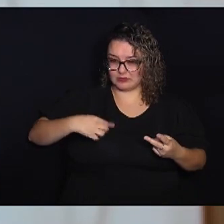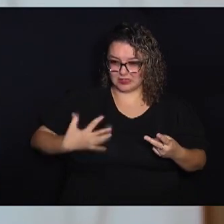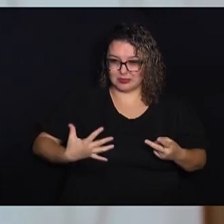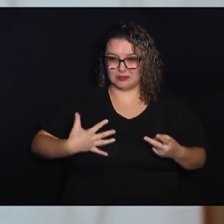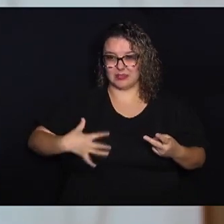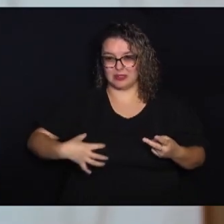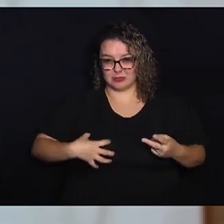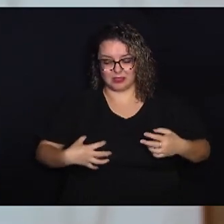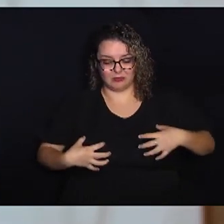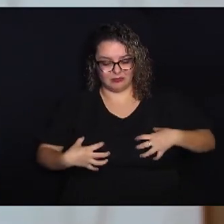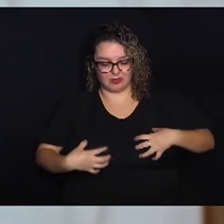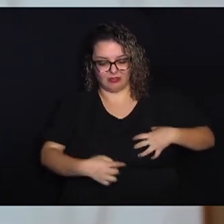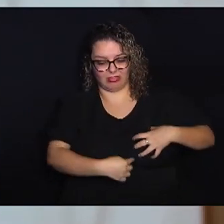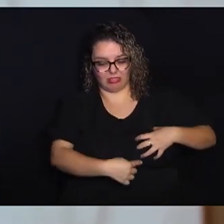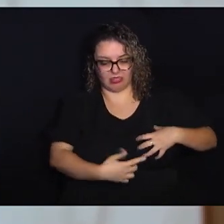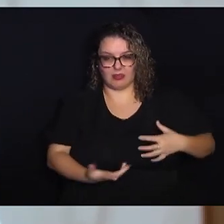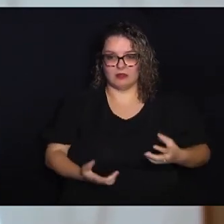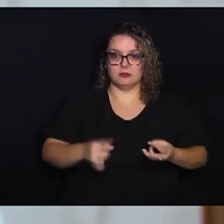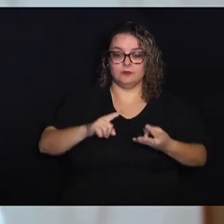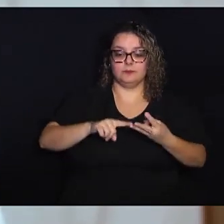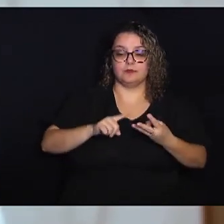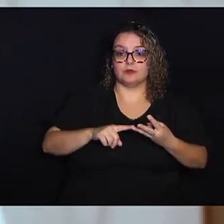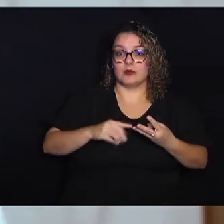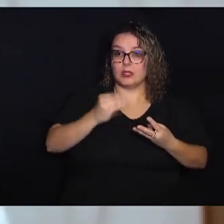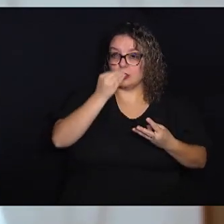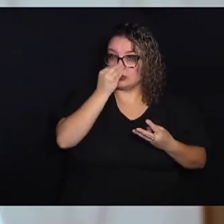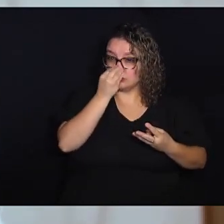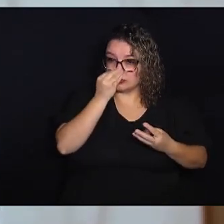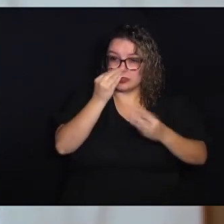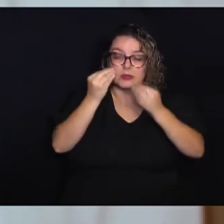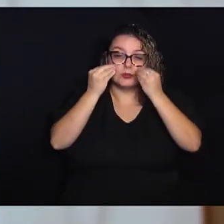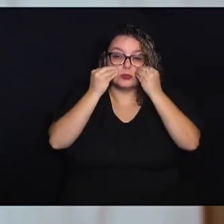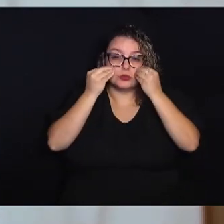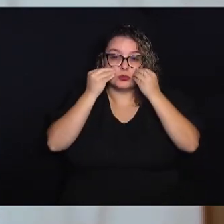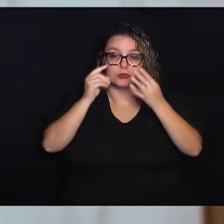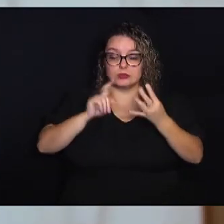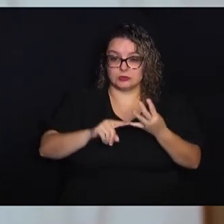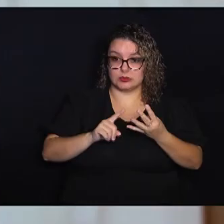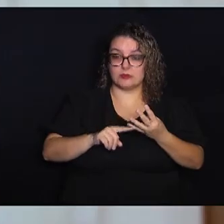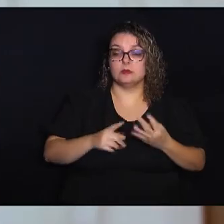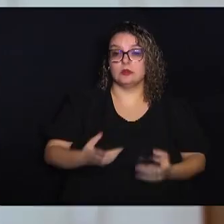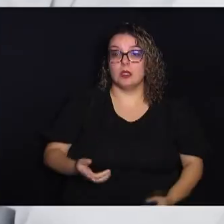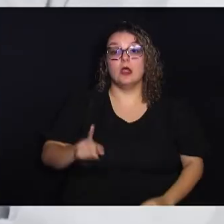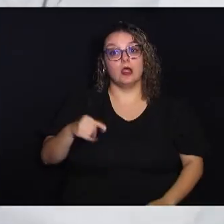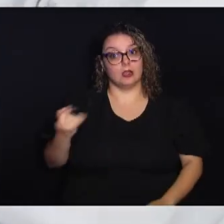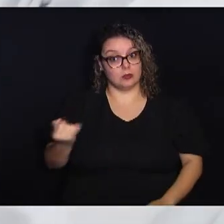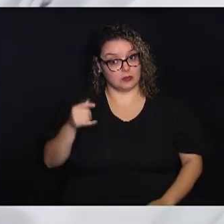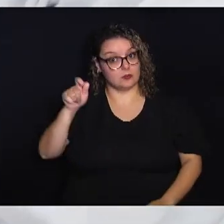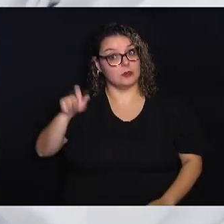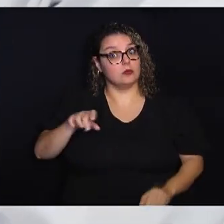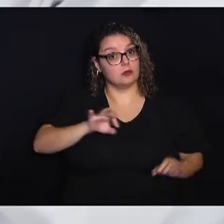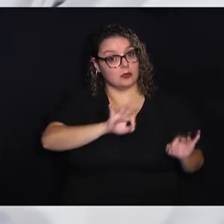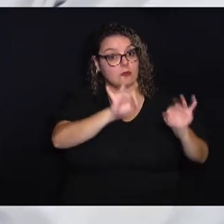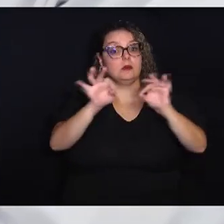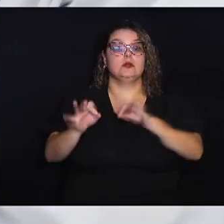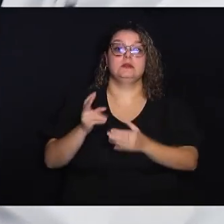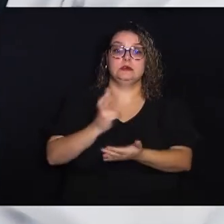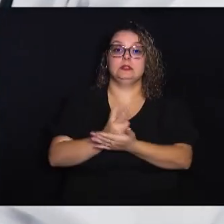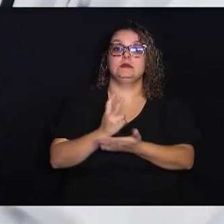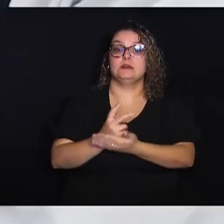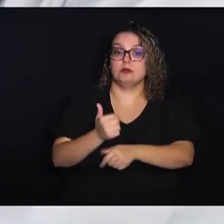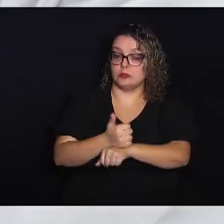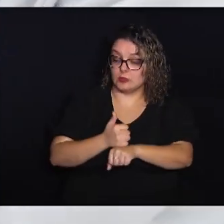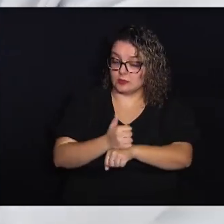aqui que a pessoa já tem um diagnóstico, essa sinusite que você comentou, é muito importante que essa pessoa tenha um acompanhamento regular com um